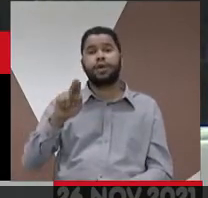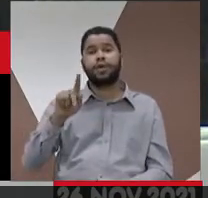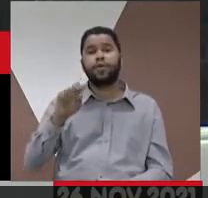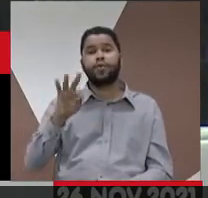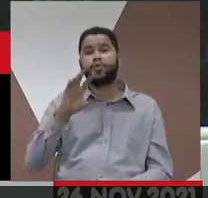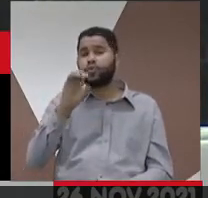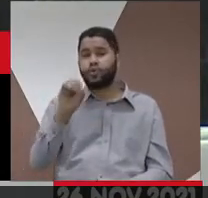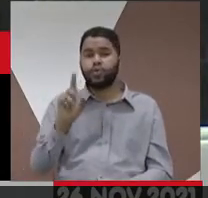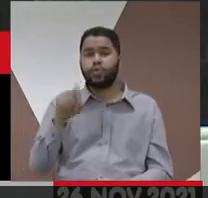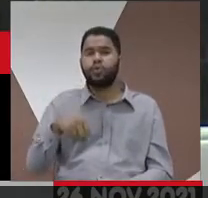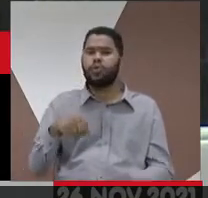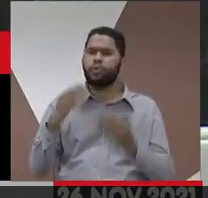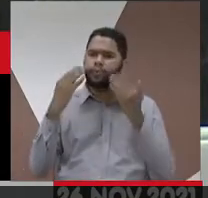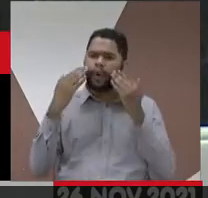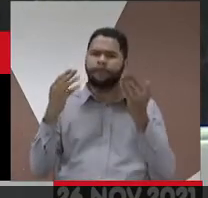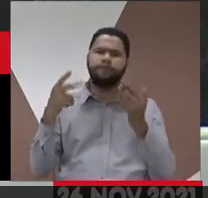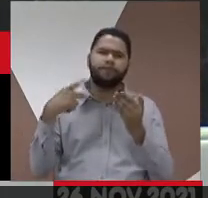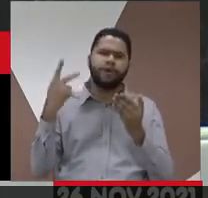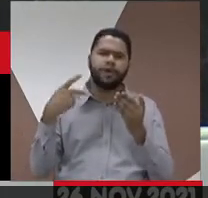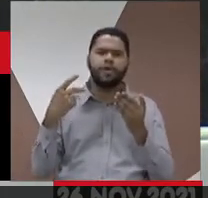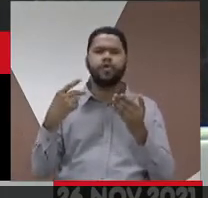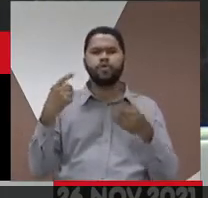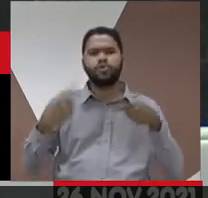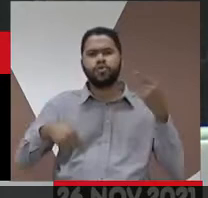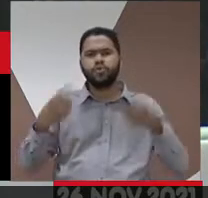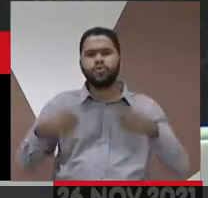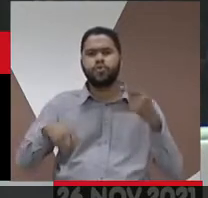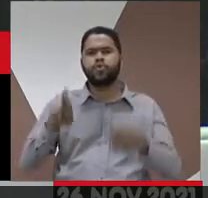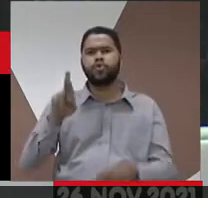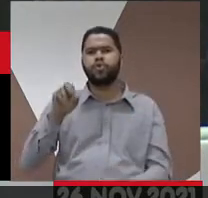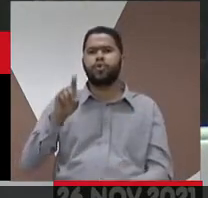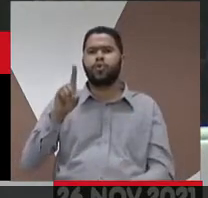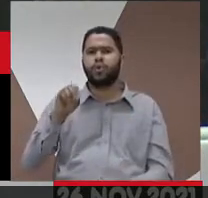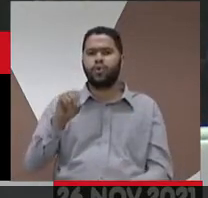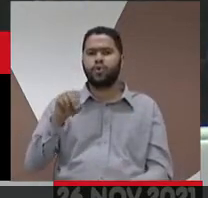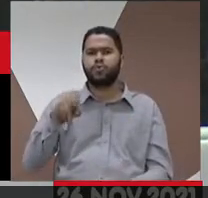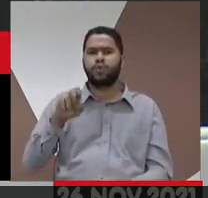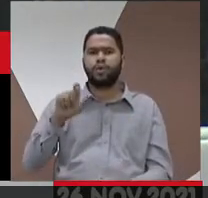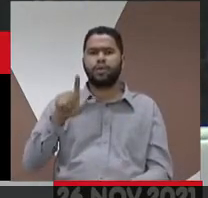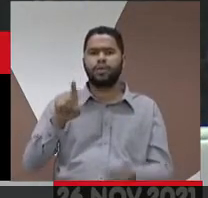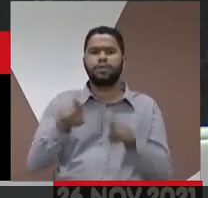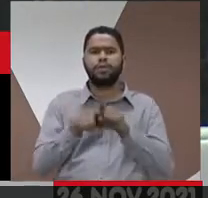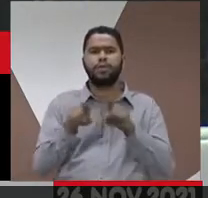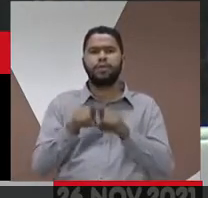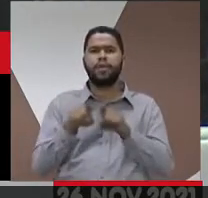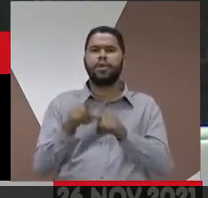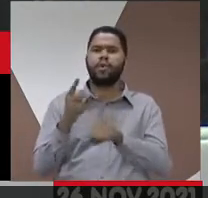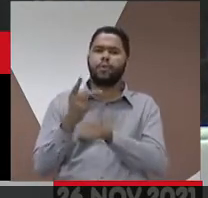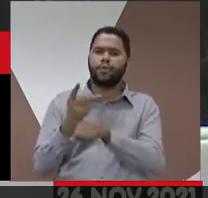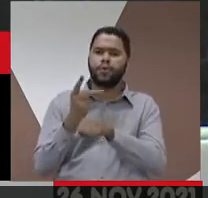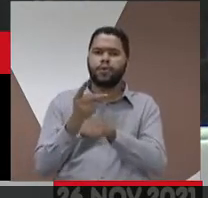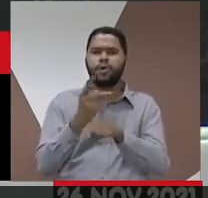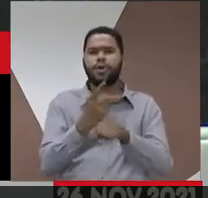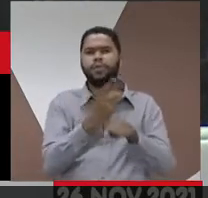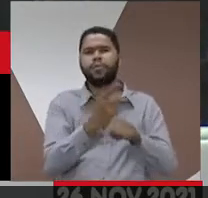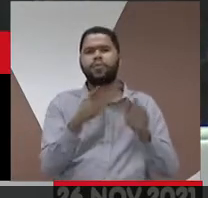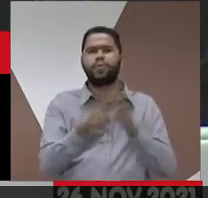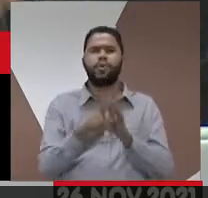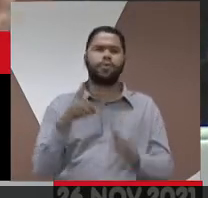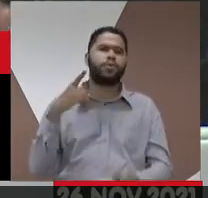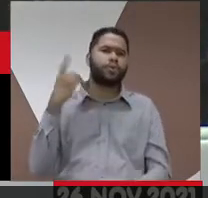parlamentar para discutir a questão do Rodoanel, e depois, em conversa aqui, porque procurei todos os deputados